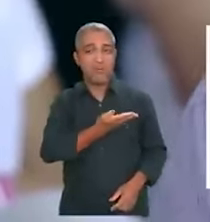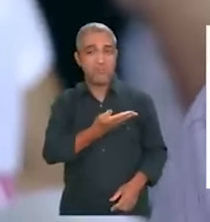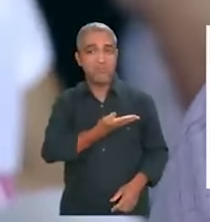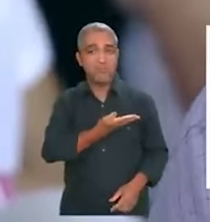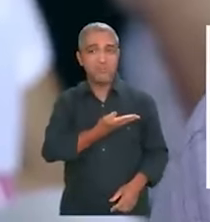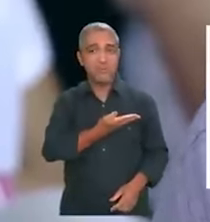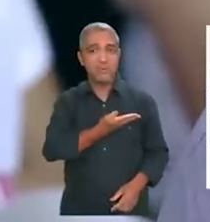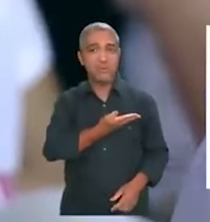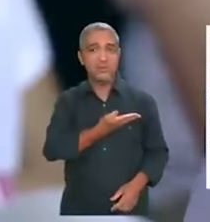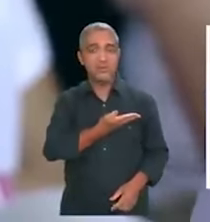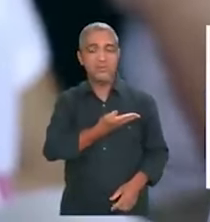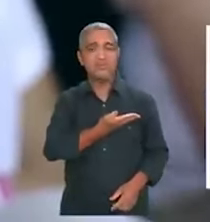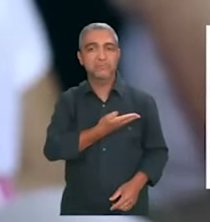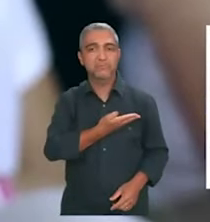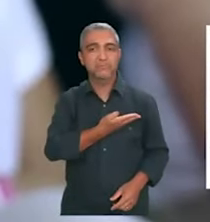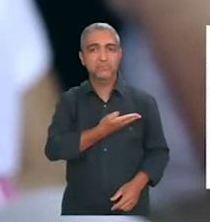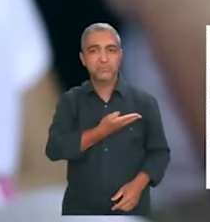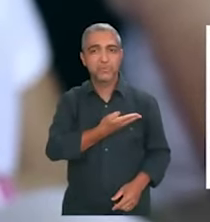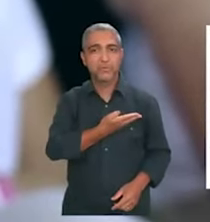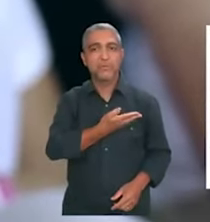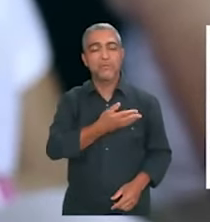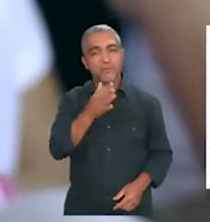em divindade.